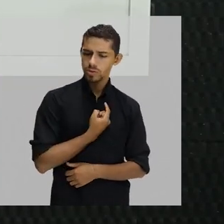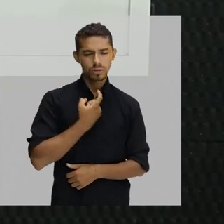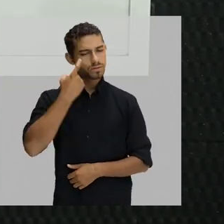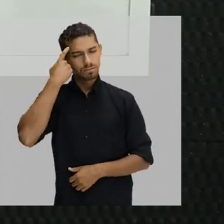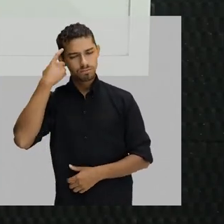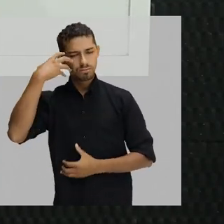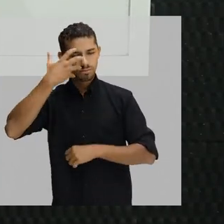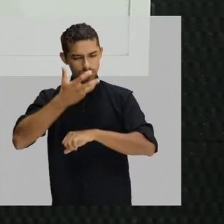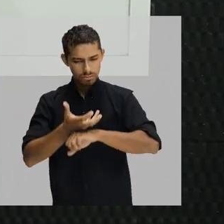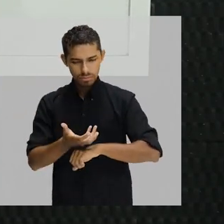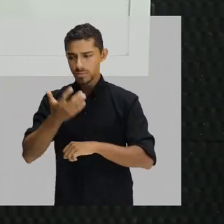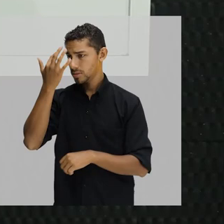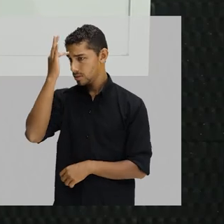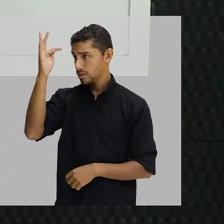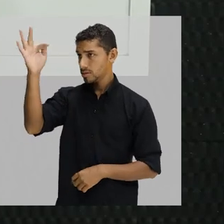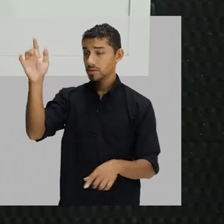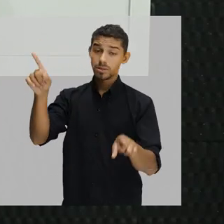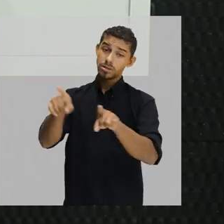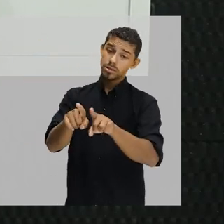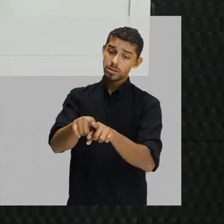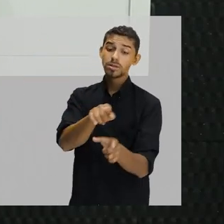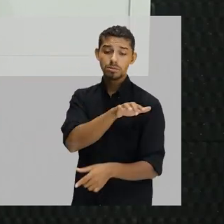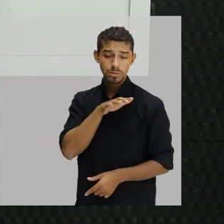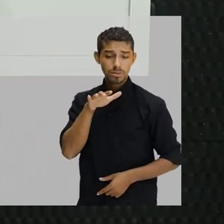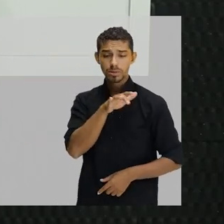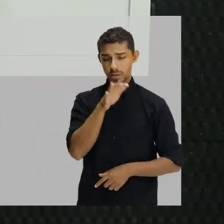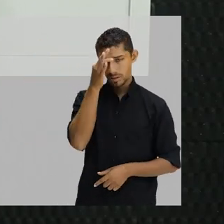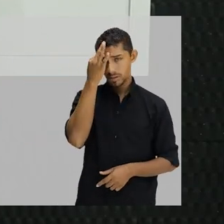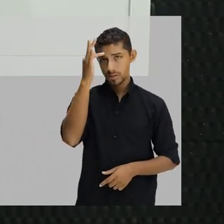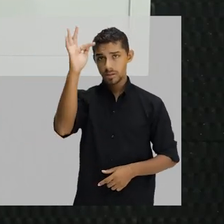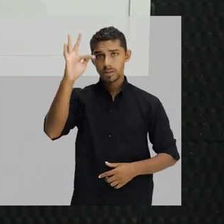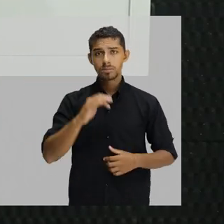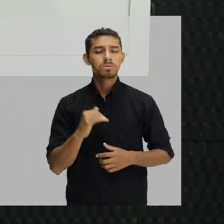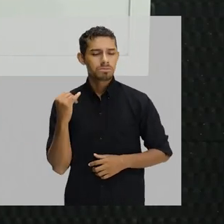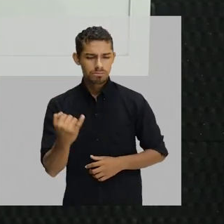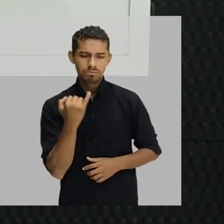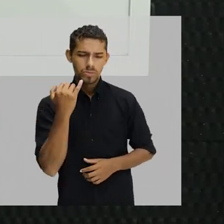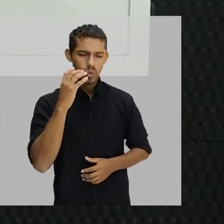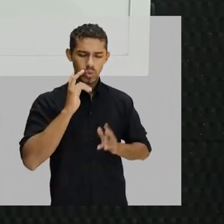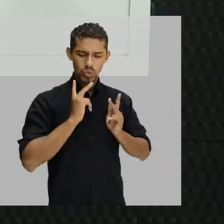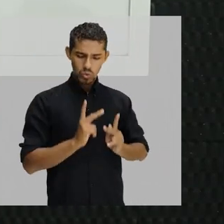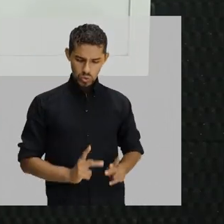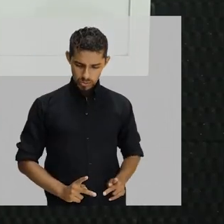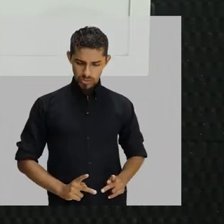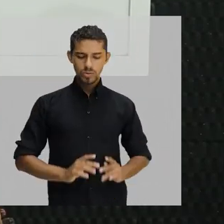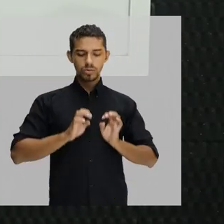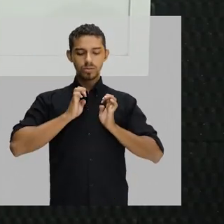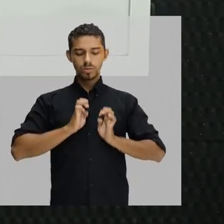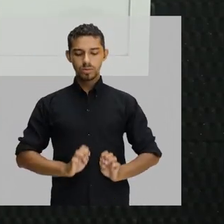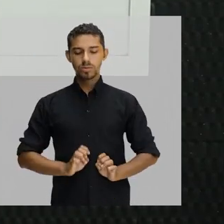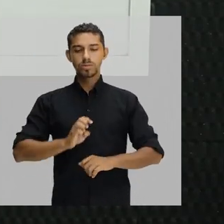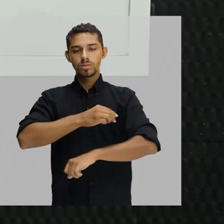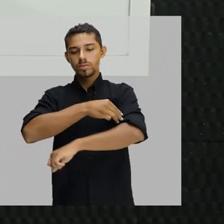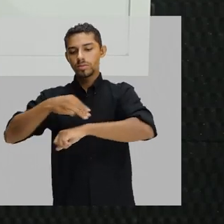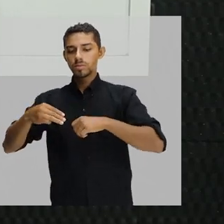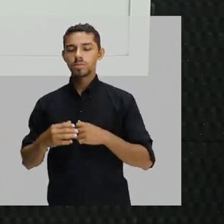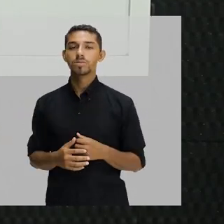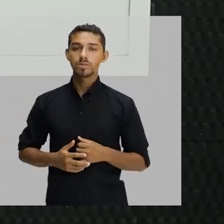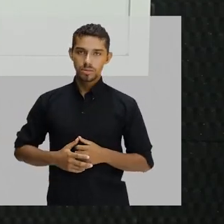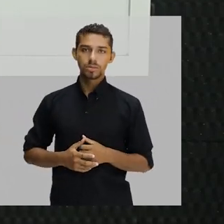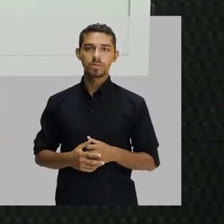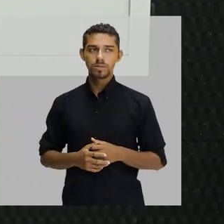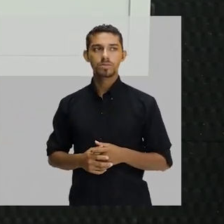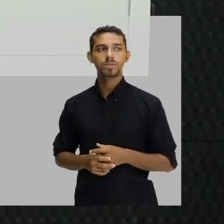filosofia, para as áreas da filosofia e para uma área da filosofia tão importante que estuda o nosso comportamento moral como a ética. Olha só,